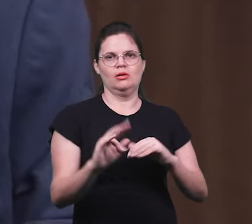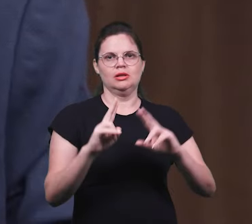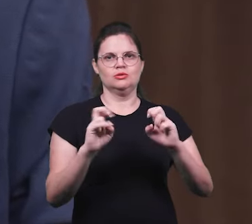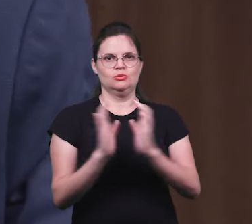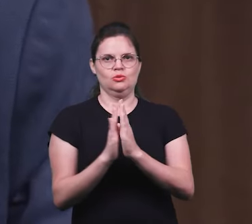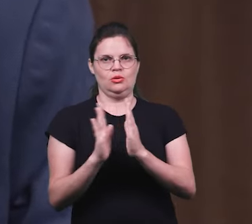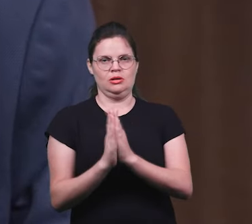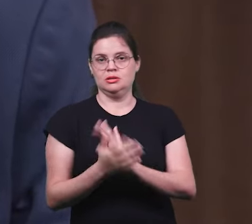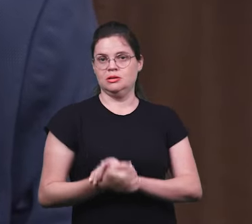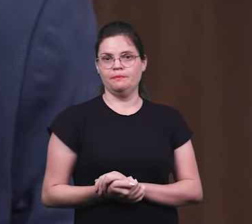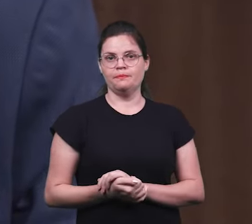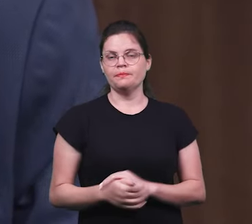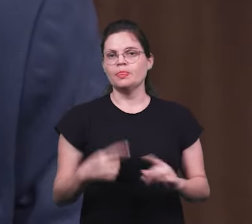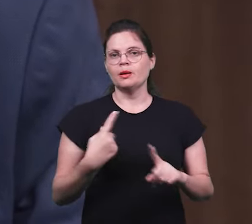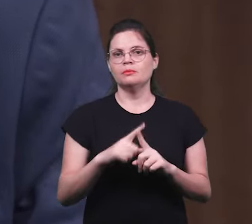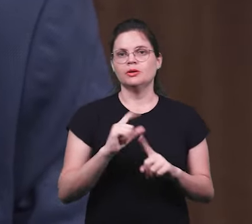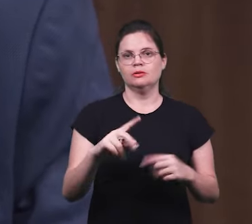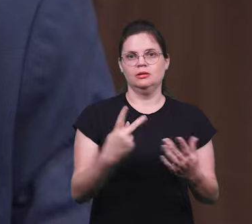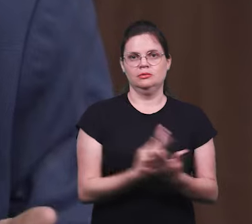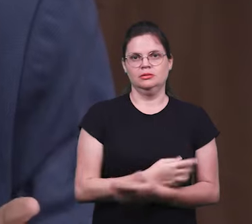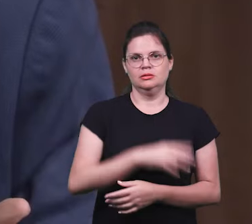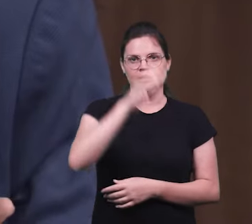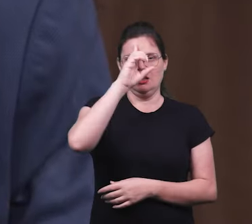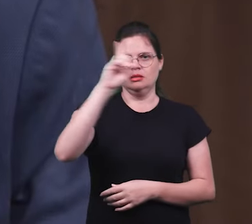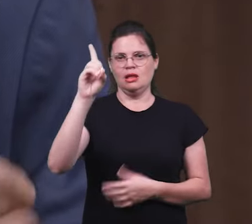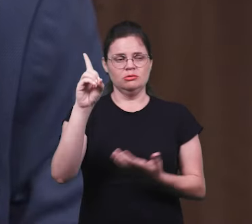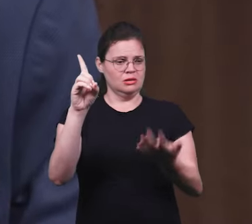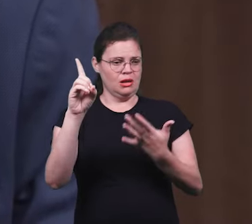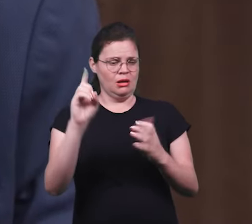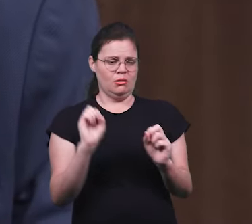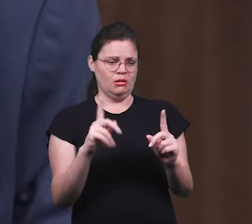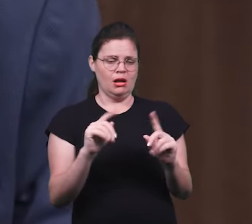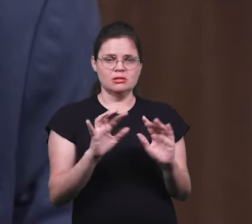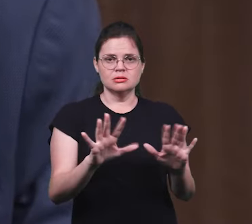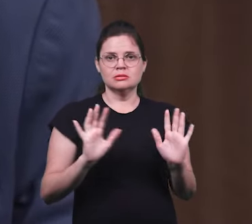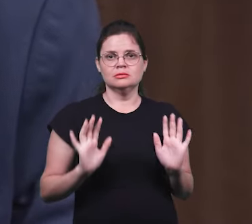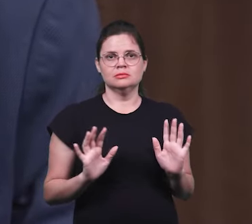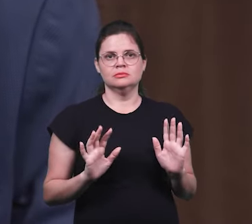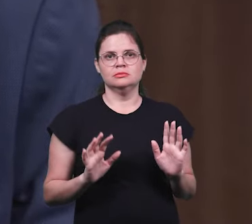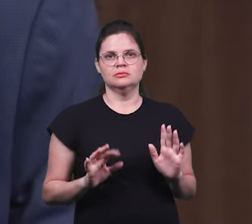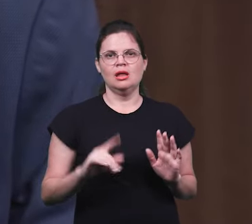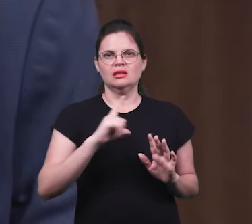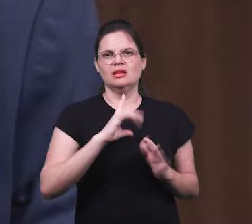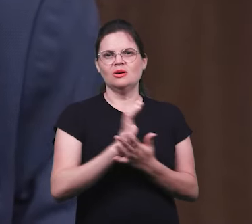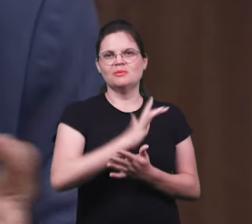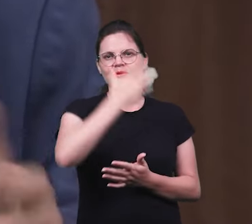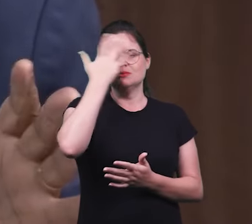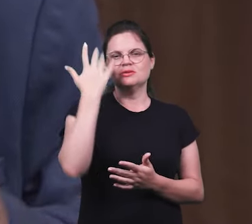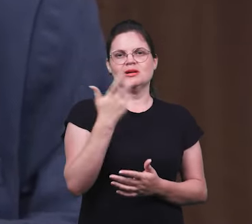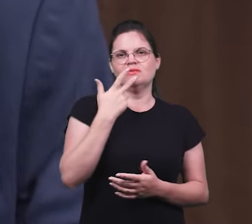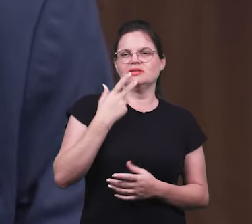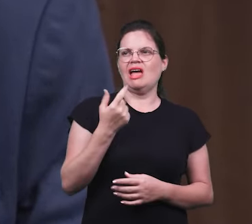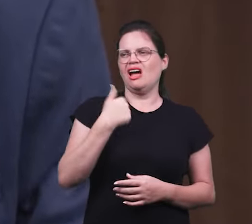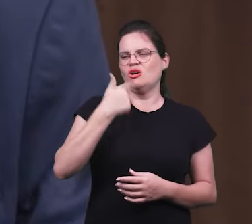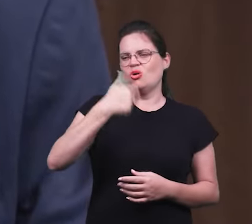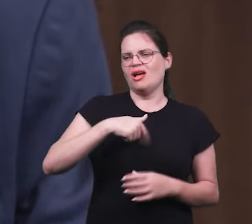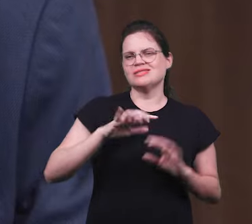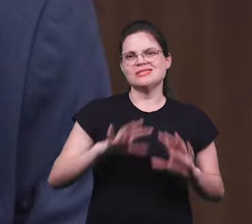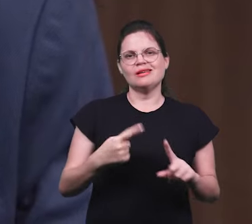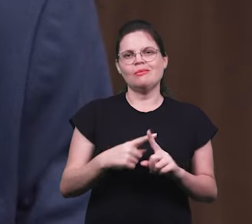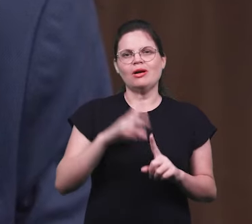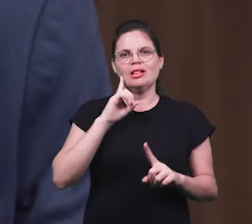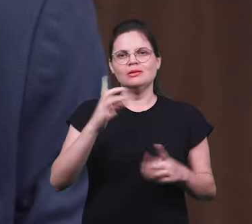os estoicos entendiam o seguinte, que Deus quis, é isso mesmo. Então tem gente que vive assim, né? Não, isso aqui, eu estou assim porque Deus